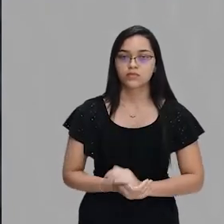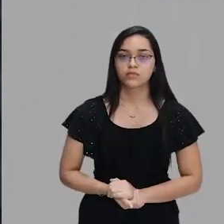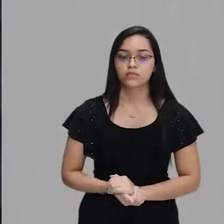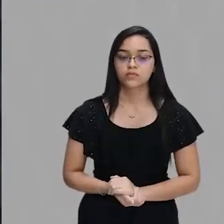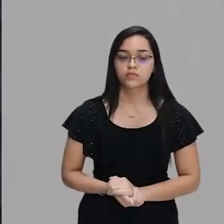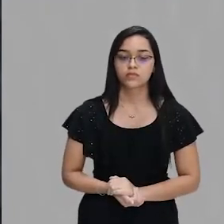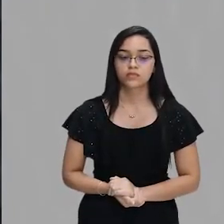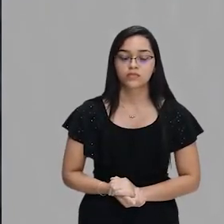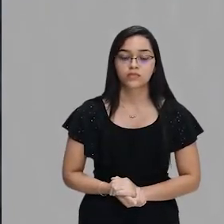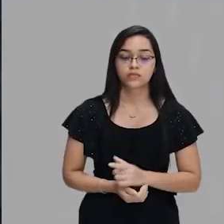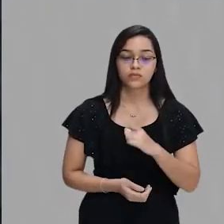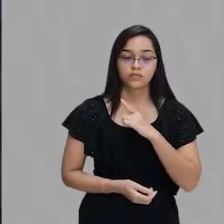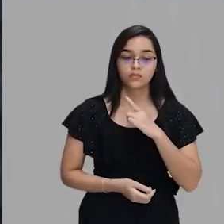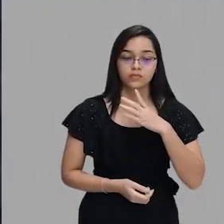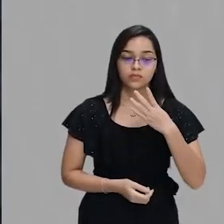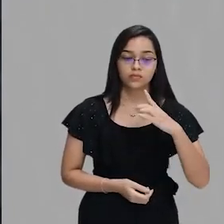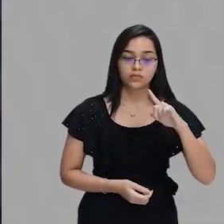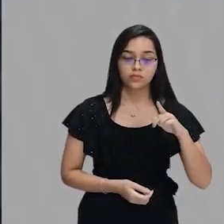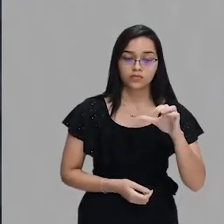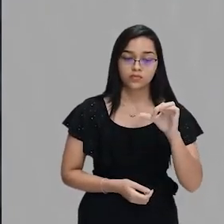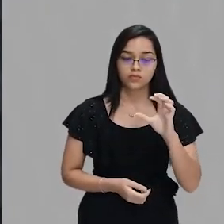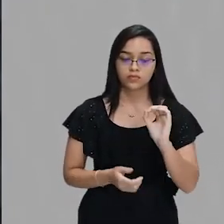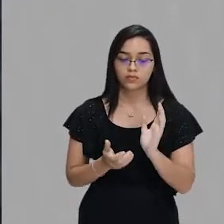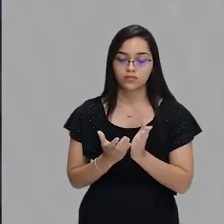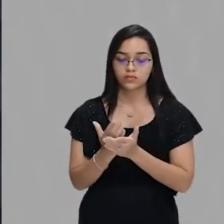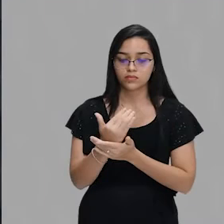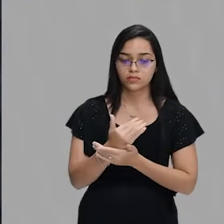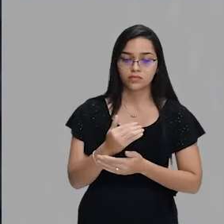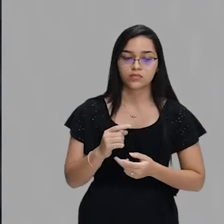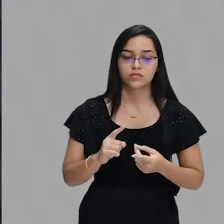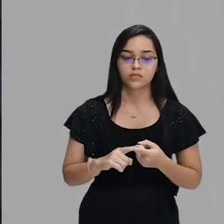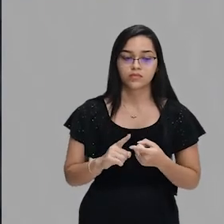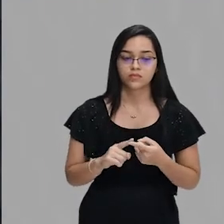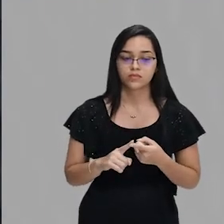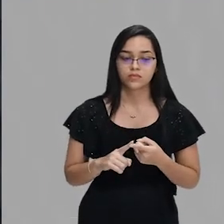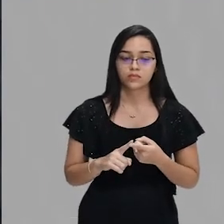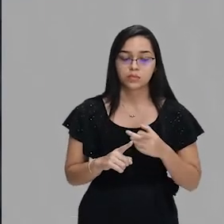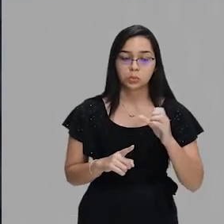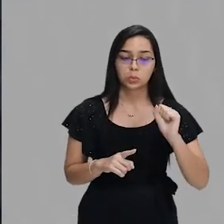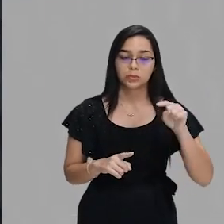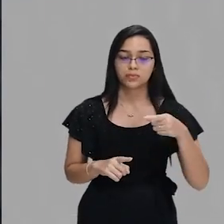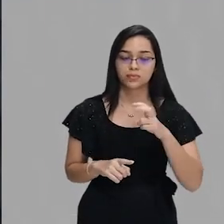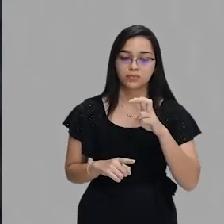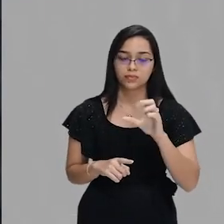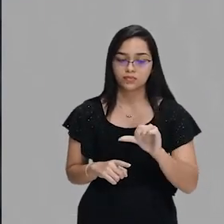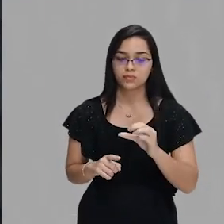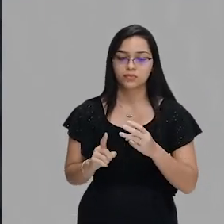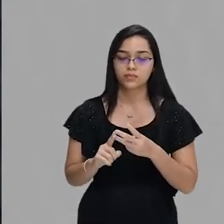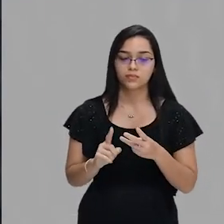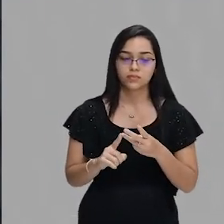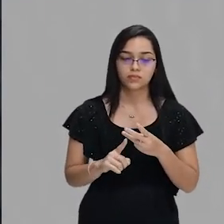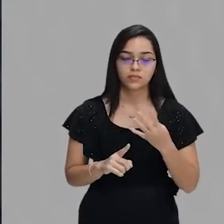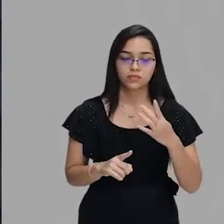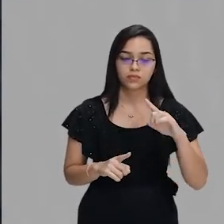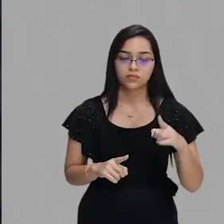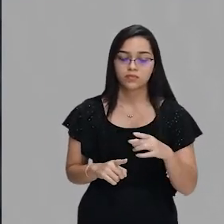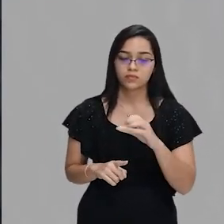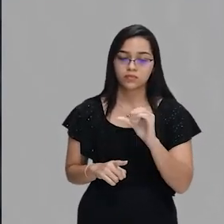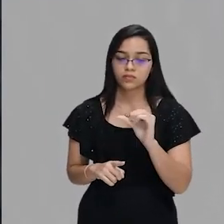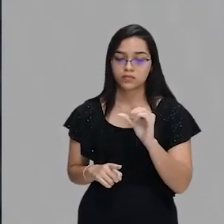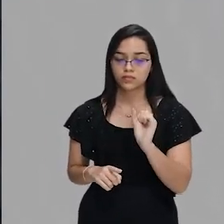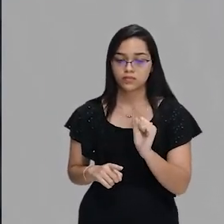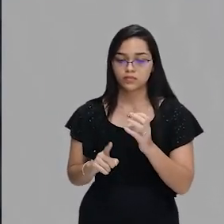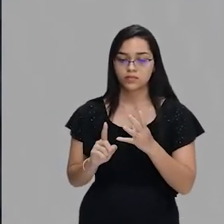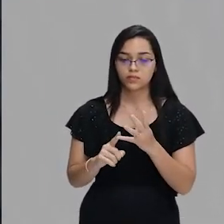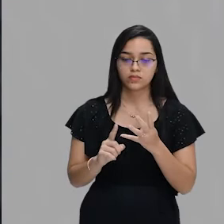atleta 1, ele teve 4,90 de desvio padrão, o 2, 8,59, o 3,